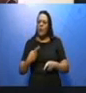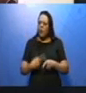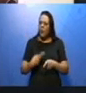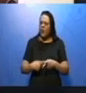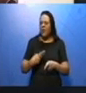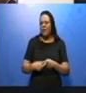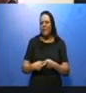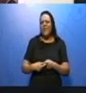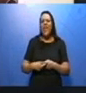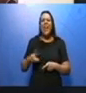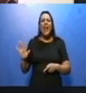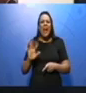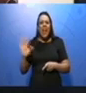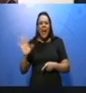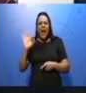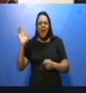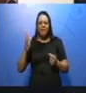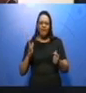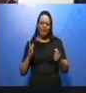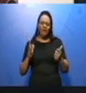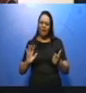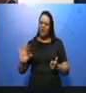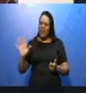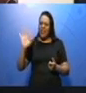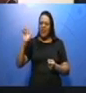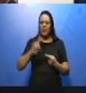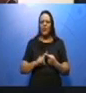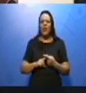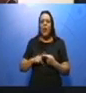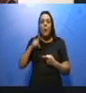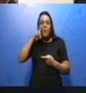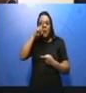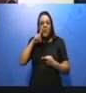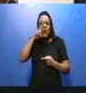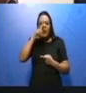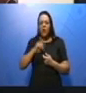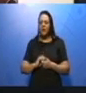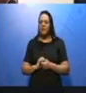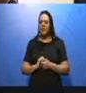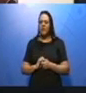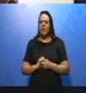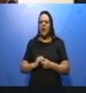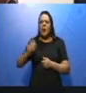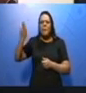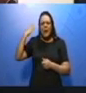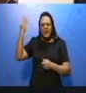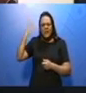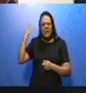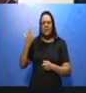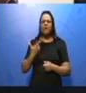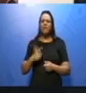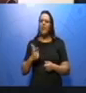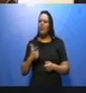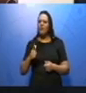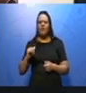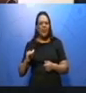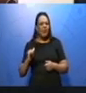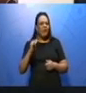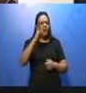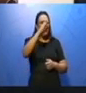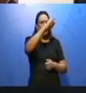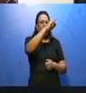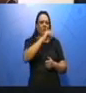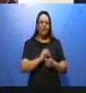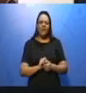perigosas. Vocês já imaginaram que não havia avião? Ônibus, trem, carro, como que as pessoas viajavam?